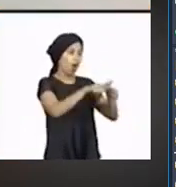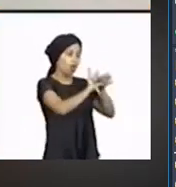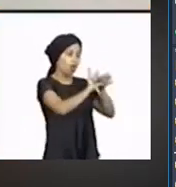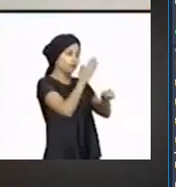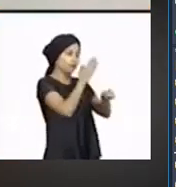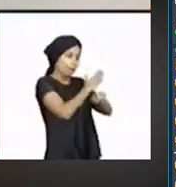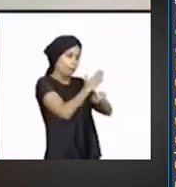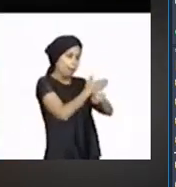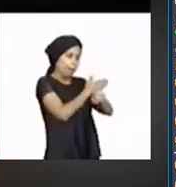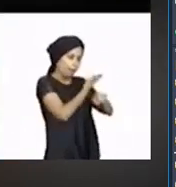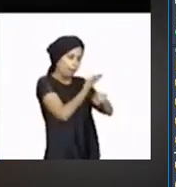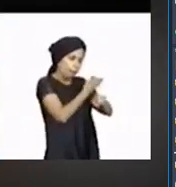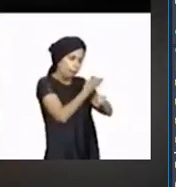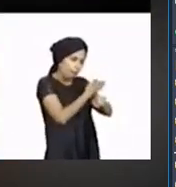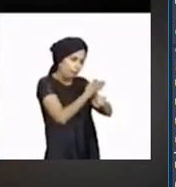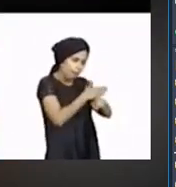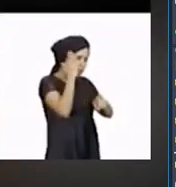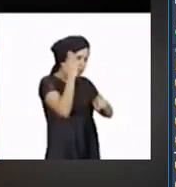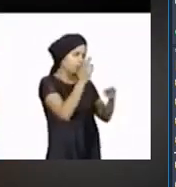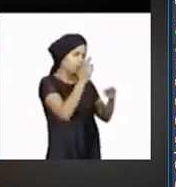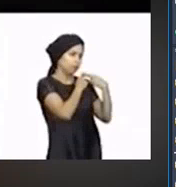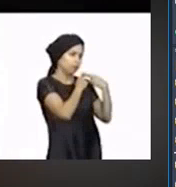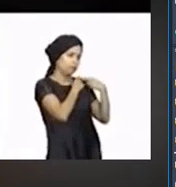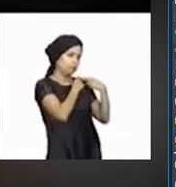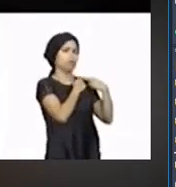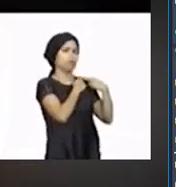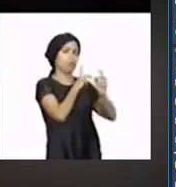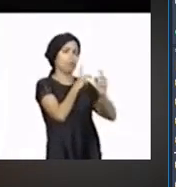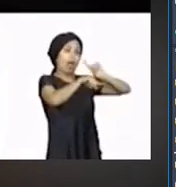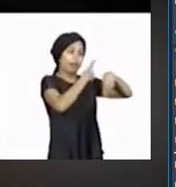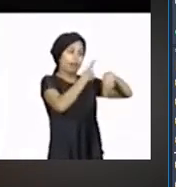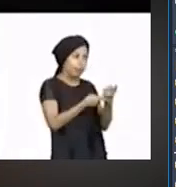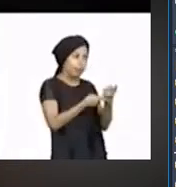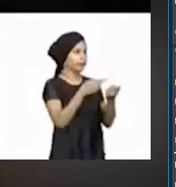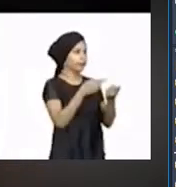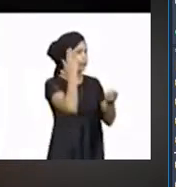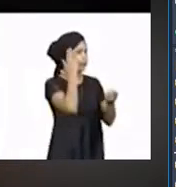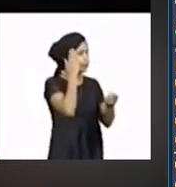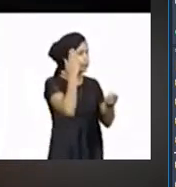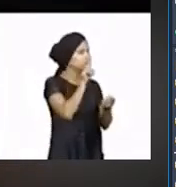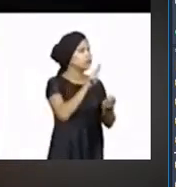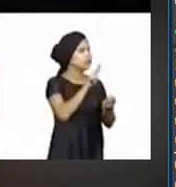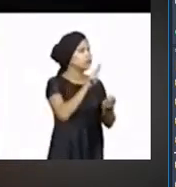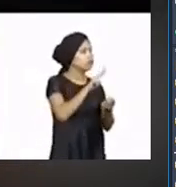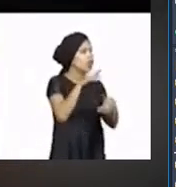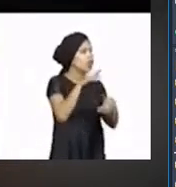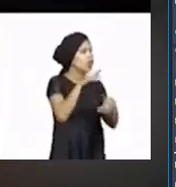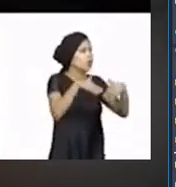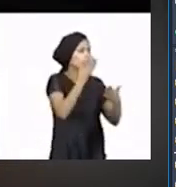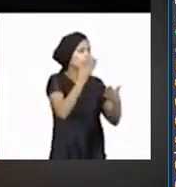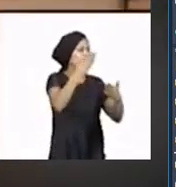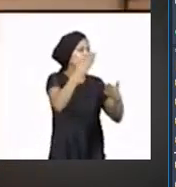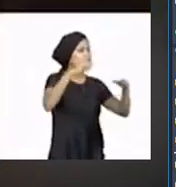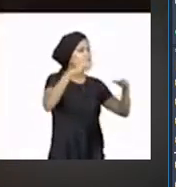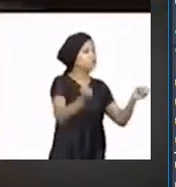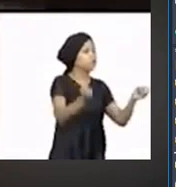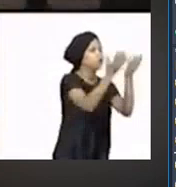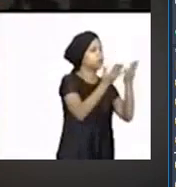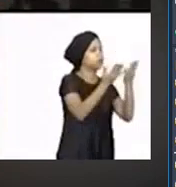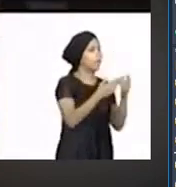executar aquela função. A partir que o produto discriminado é específico para a função, para a utilização em mina de carvão